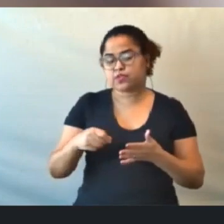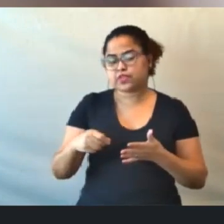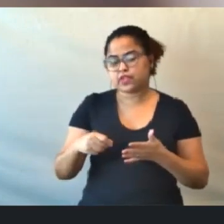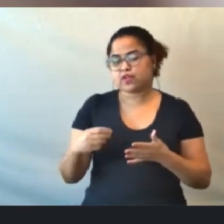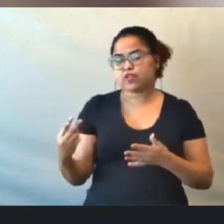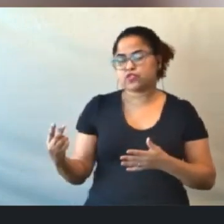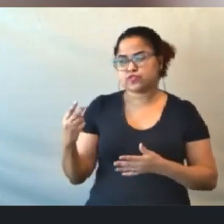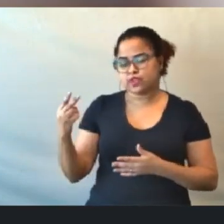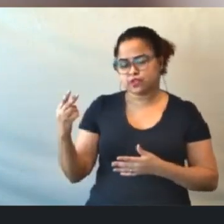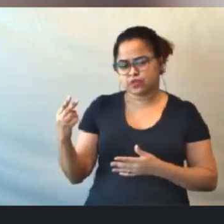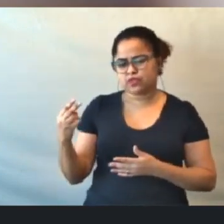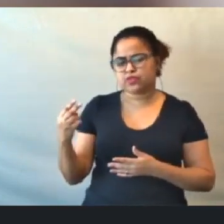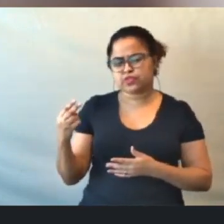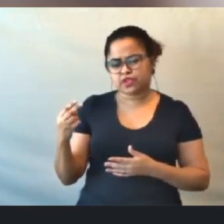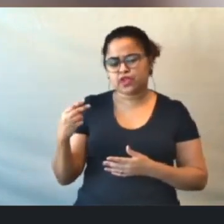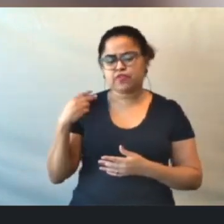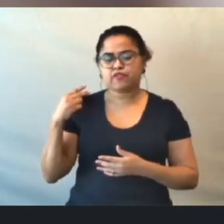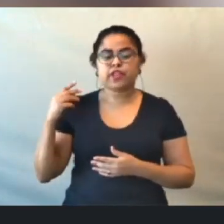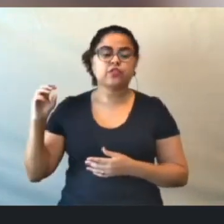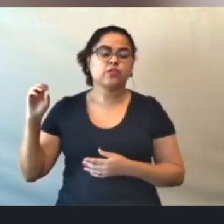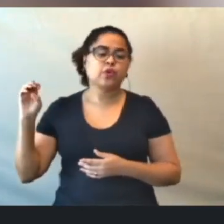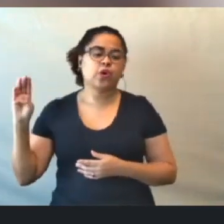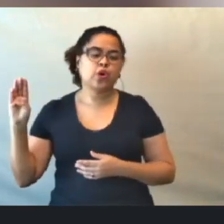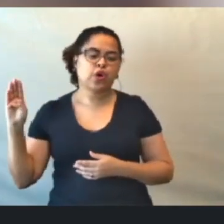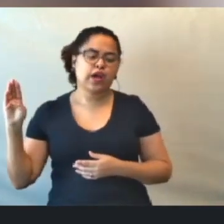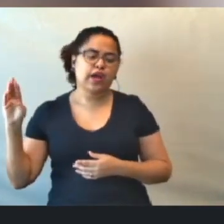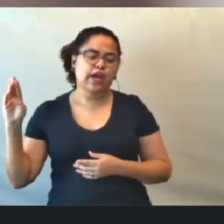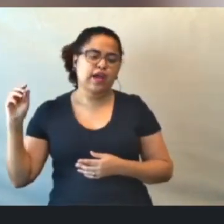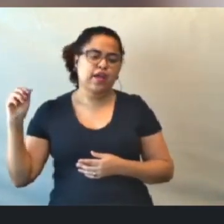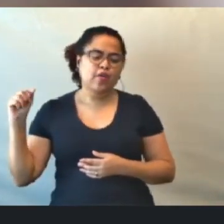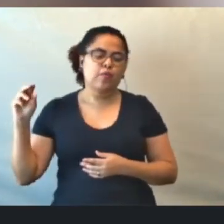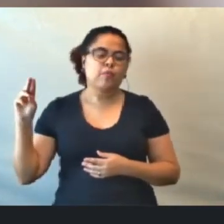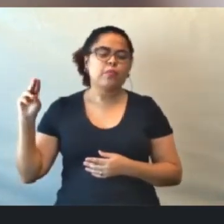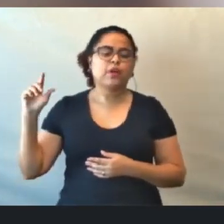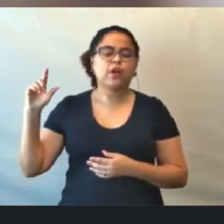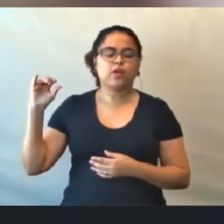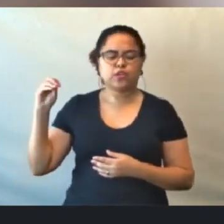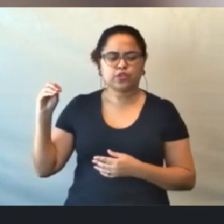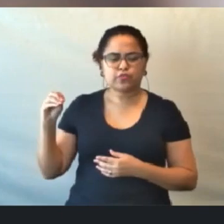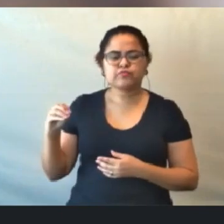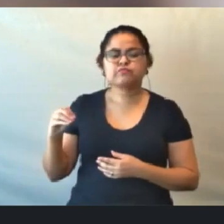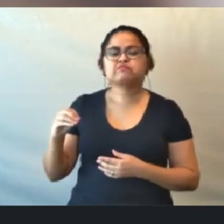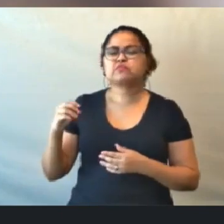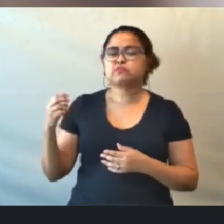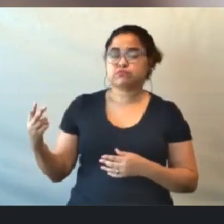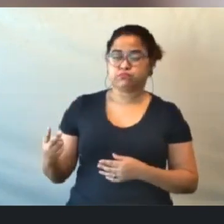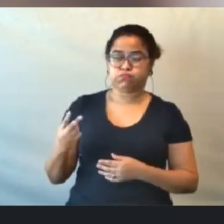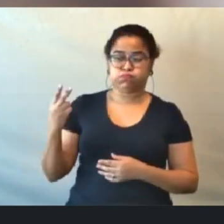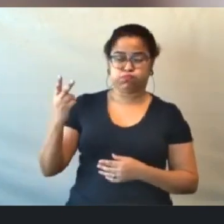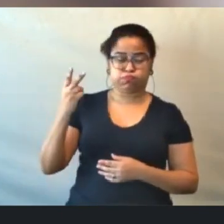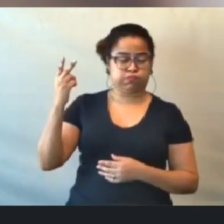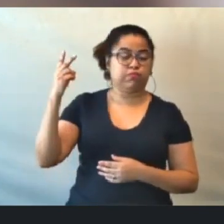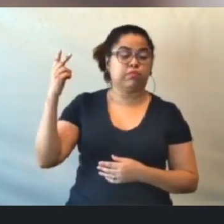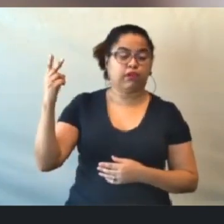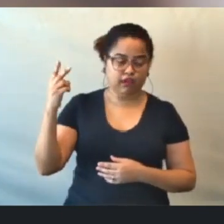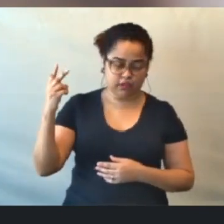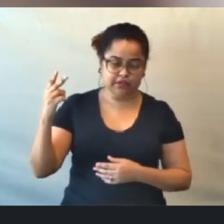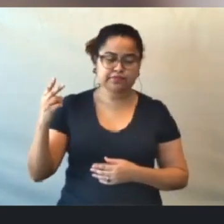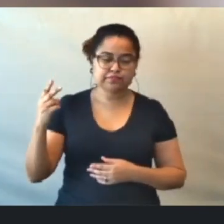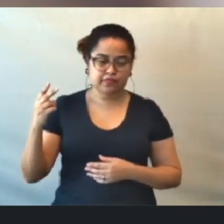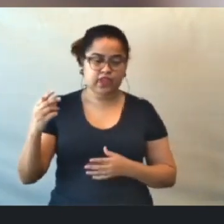os valores, são valores extremamente altos, concordo, né? É um produto importado, então é extremamente